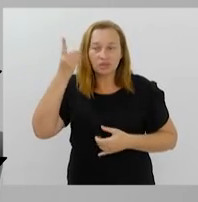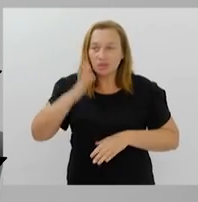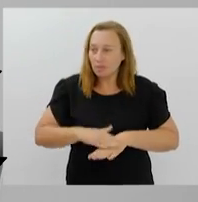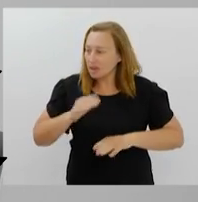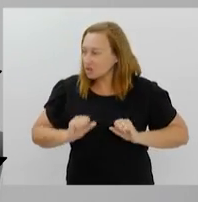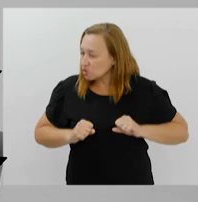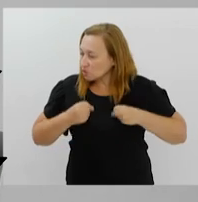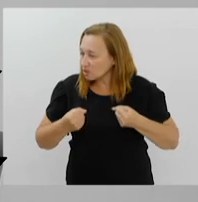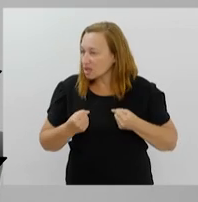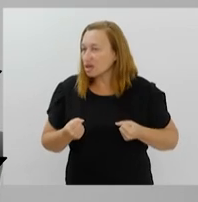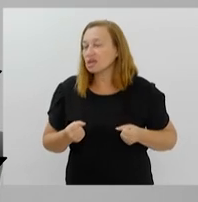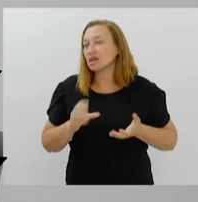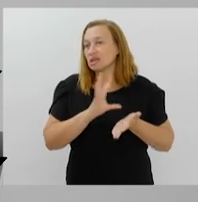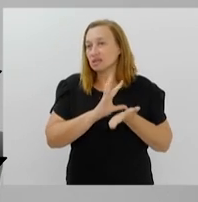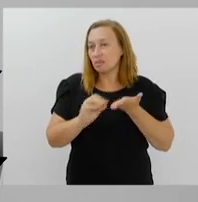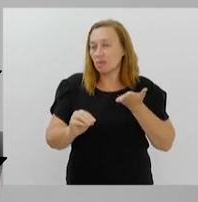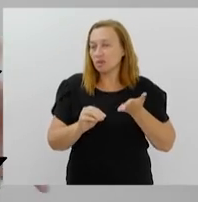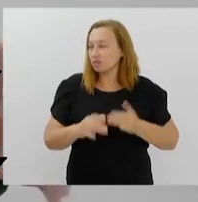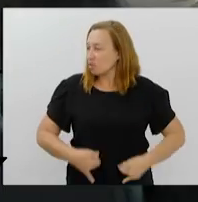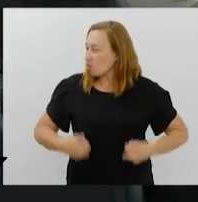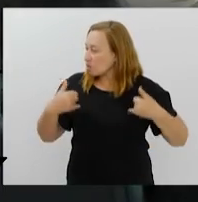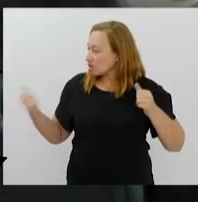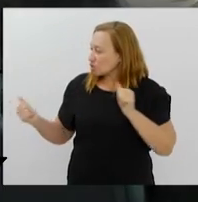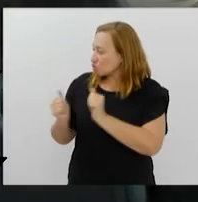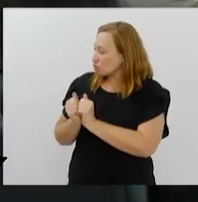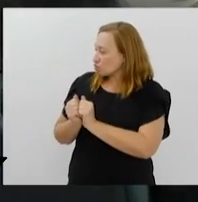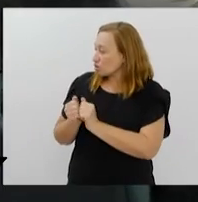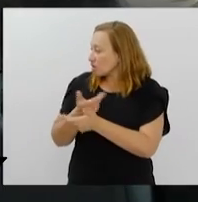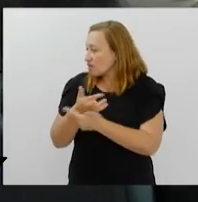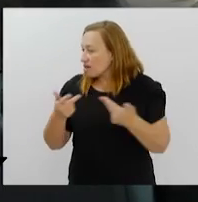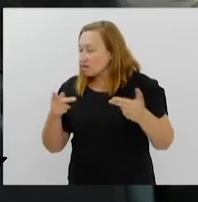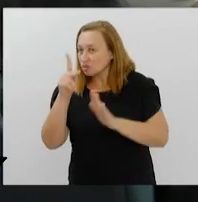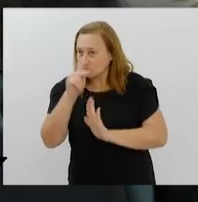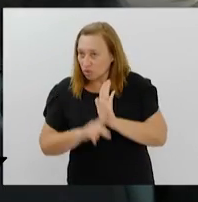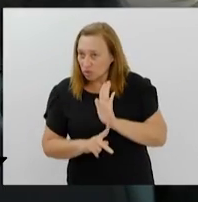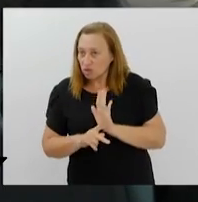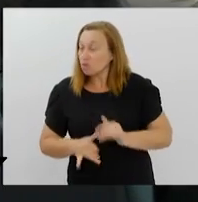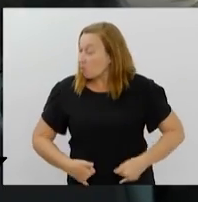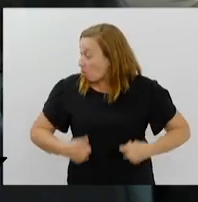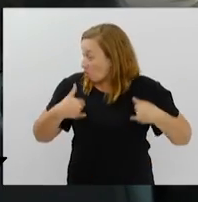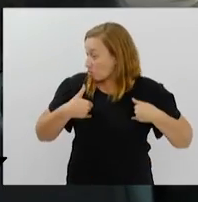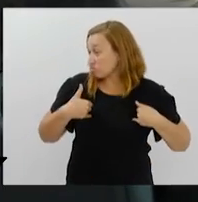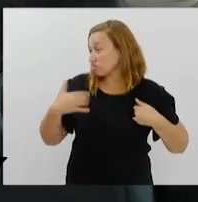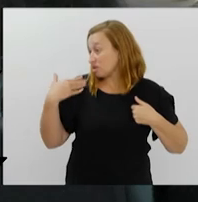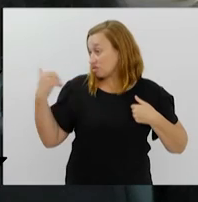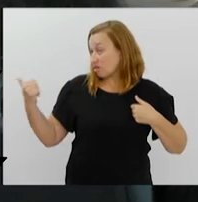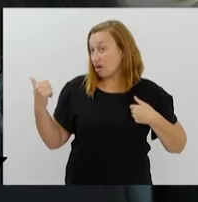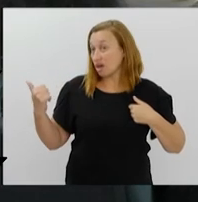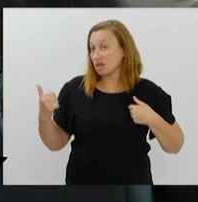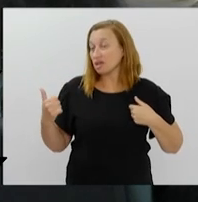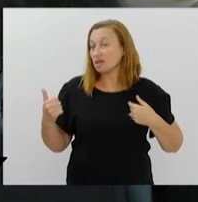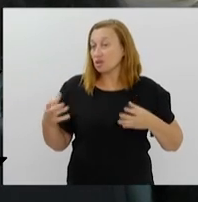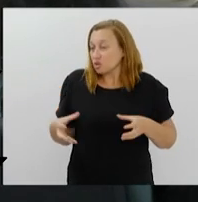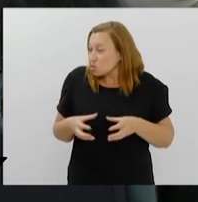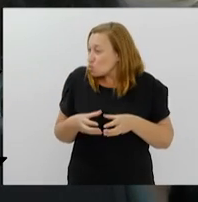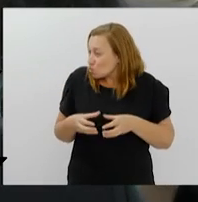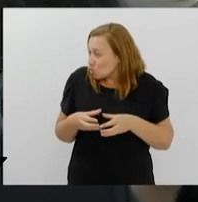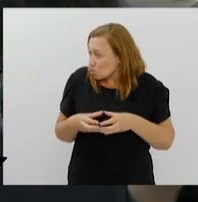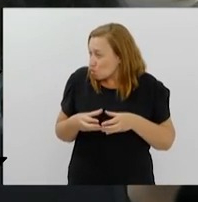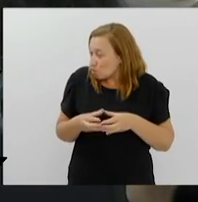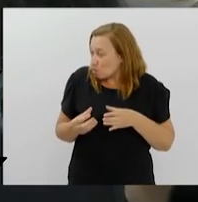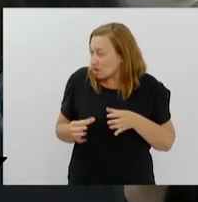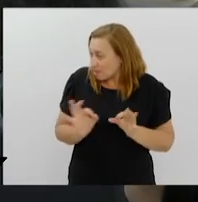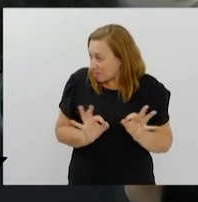dedicado a isso e me orgulha muito est do seu lado em vários projetos me orgulho é muito tá do seu lado e com esse time que vossa excelência